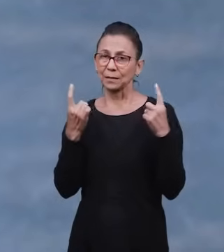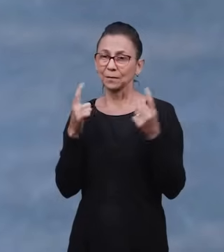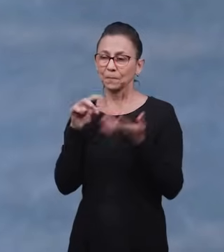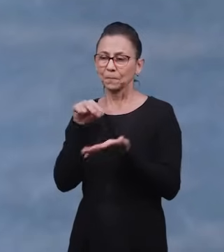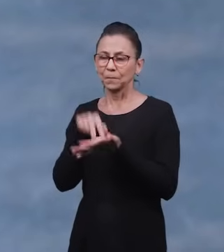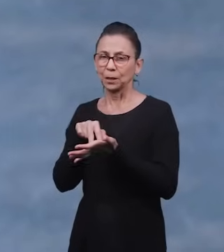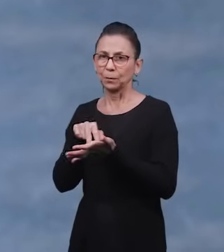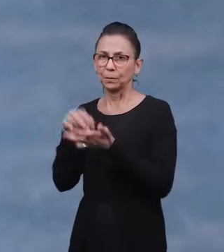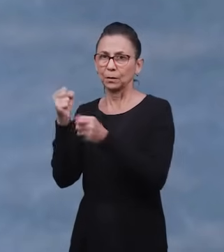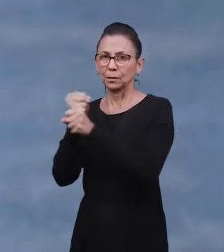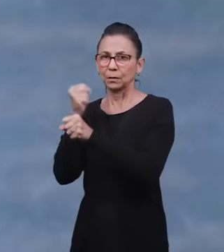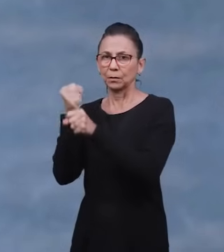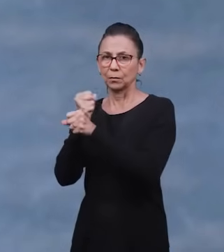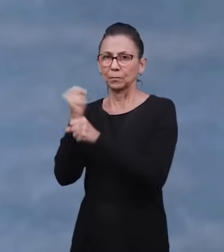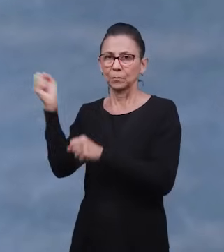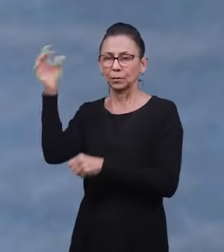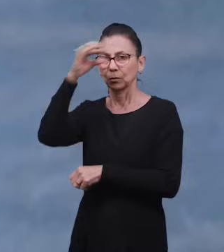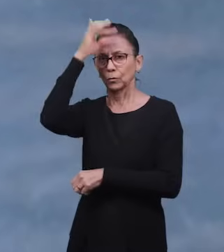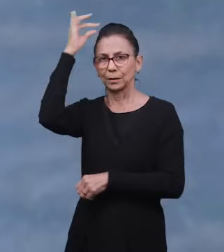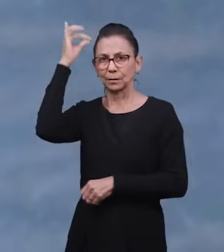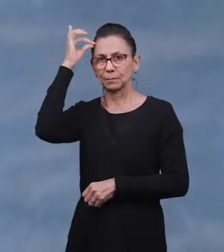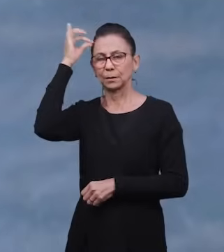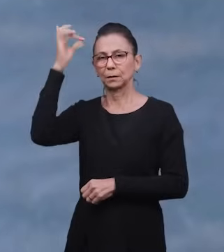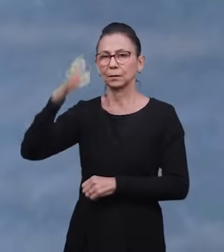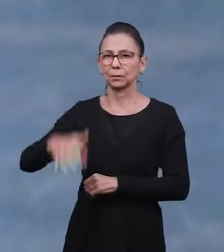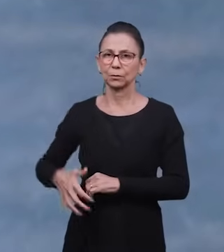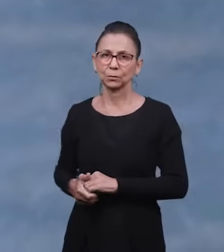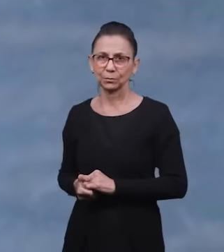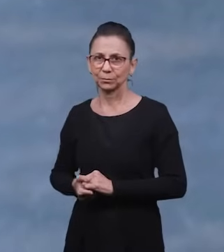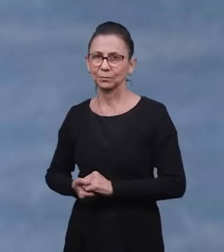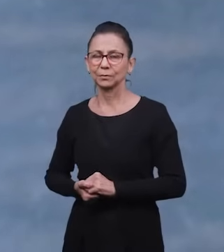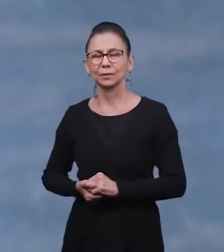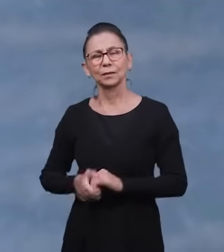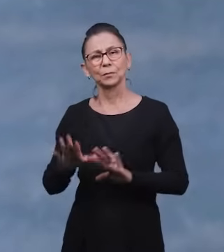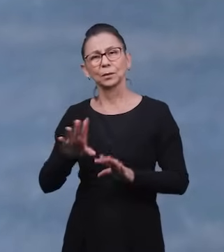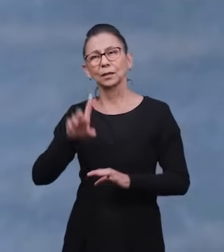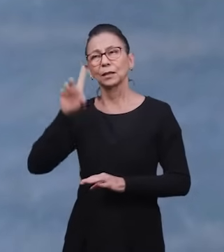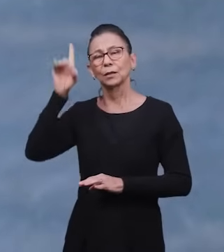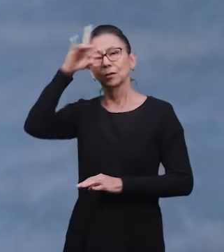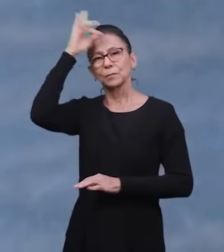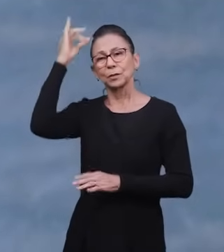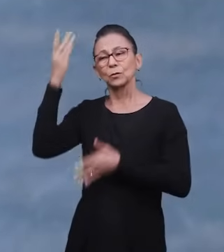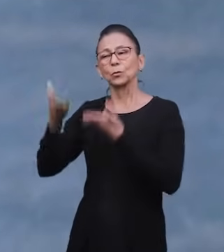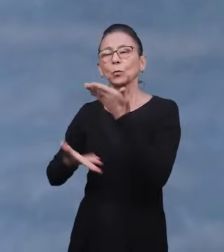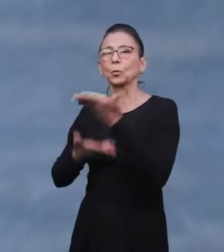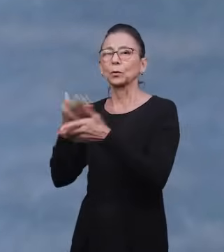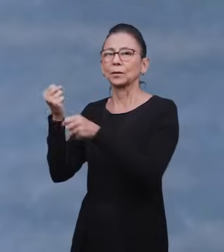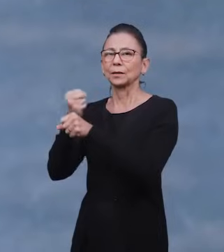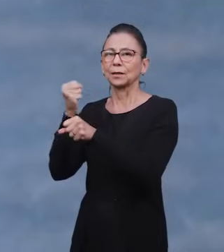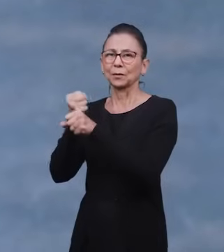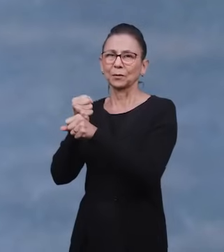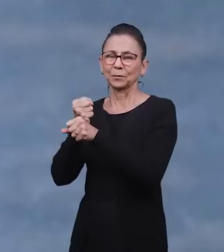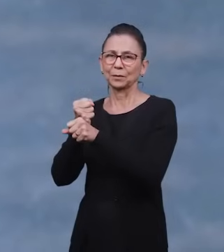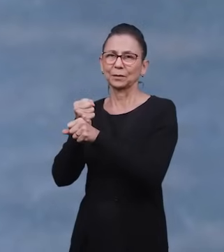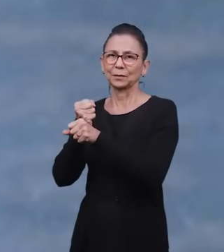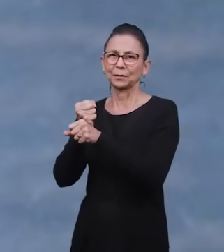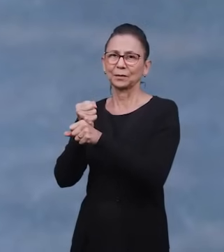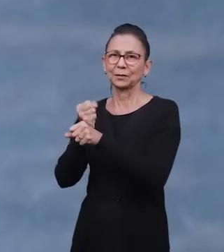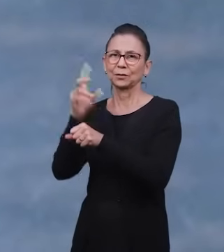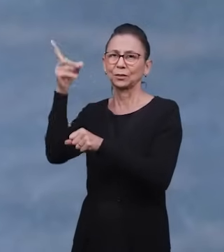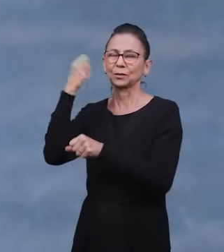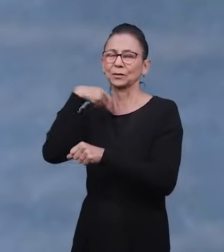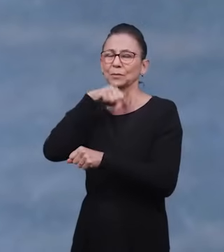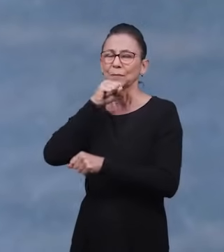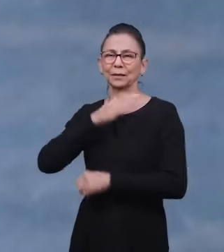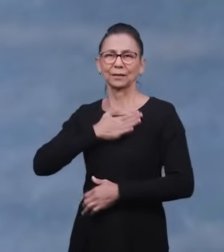é permanecermos na obra, firmes na obra, porque da obra já tem quem cuida dela. O Espírito Santo aí está muito bem